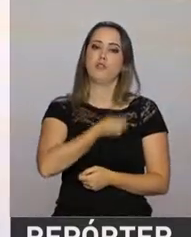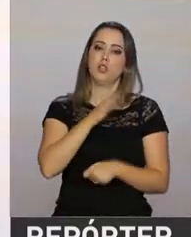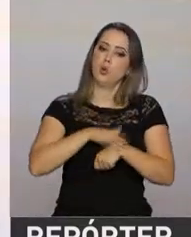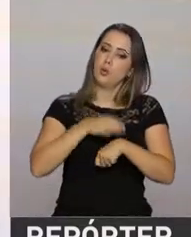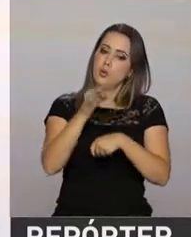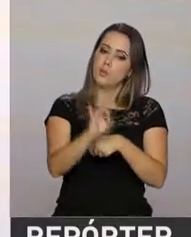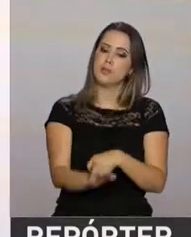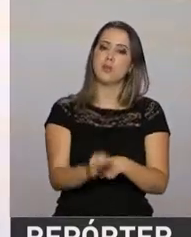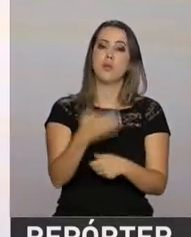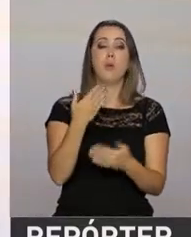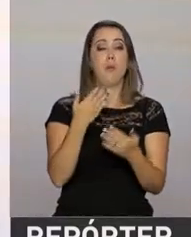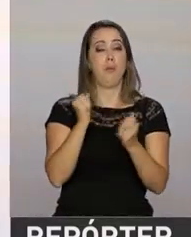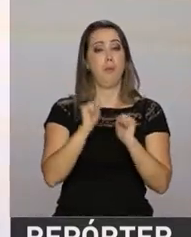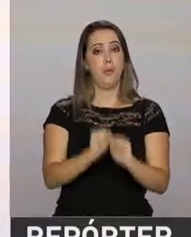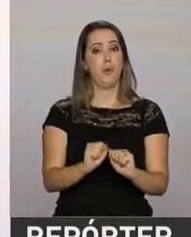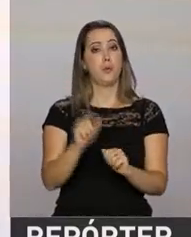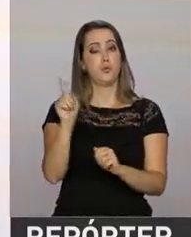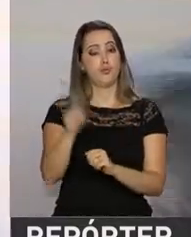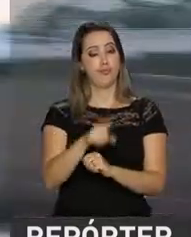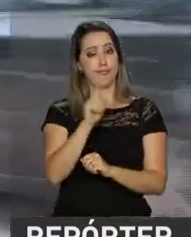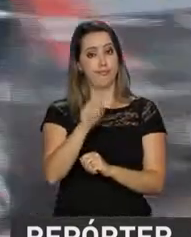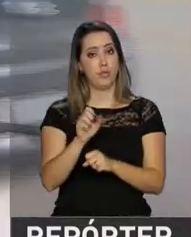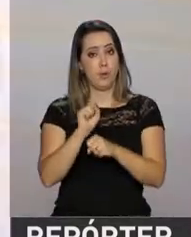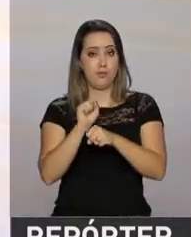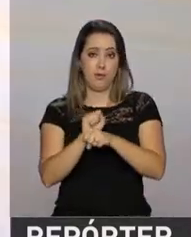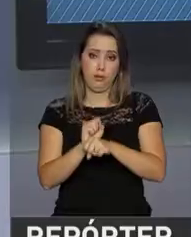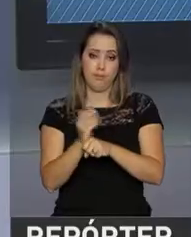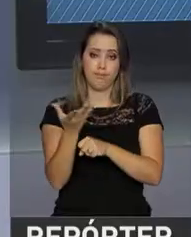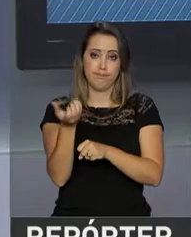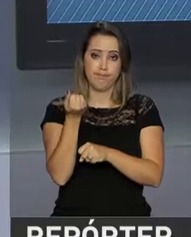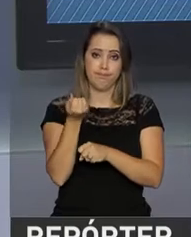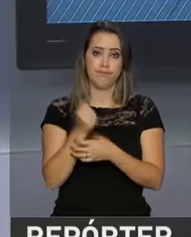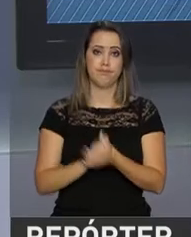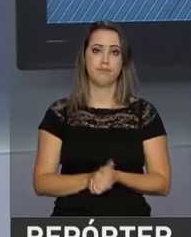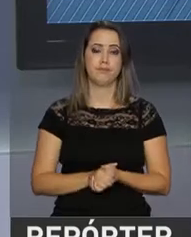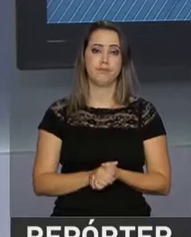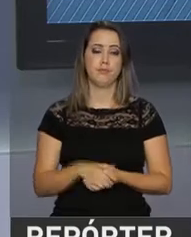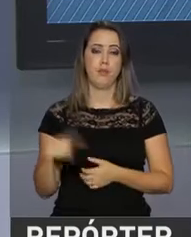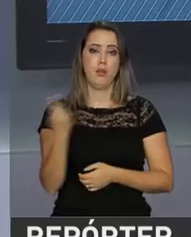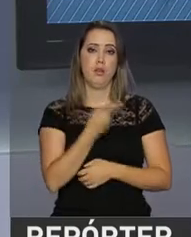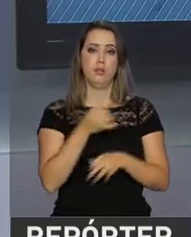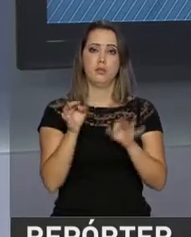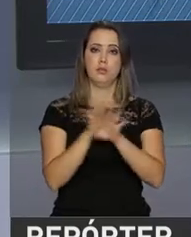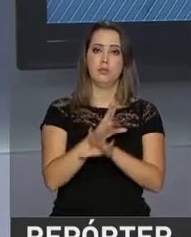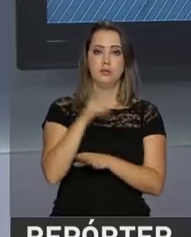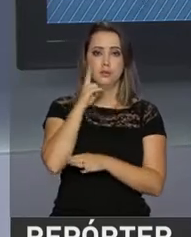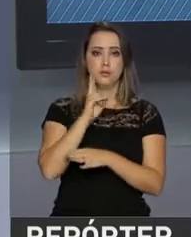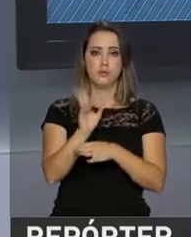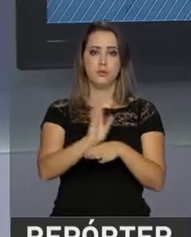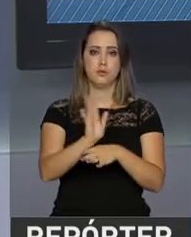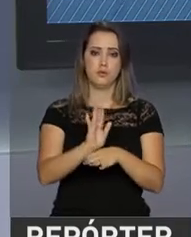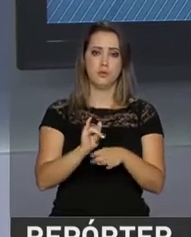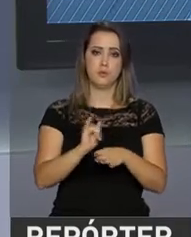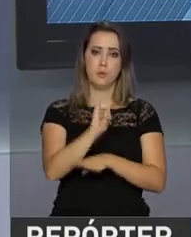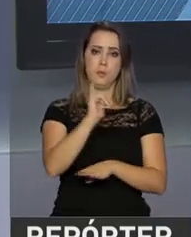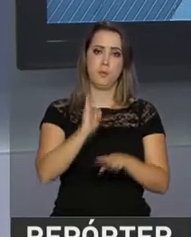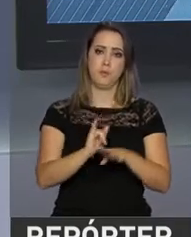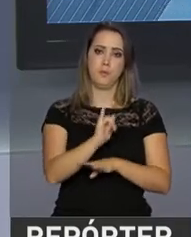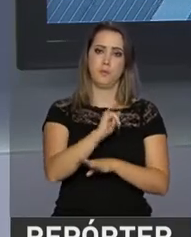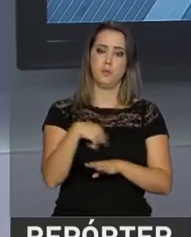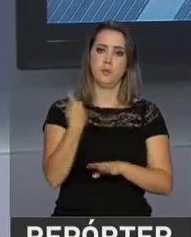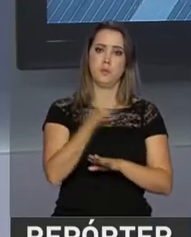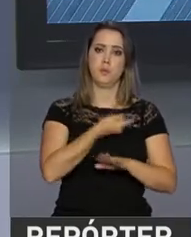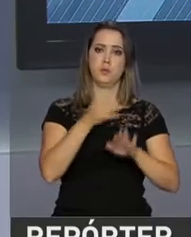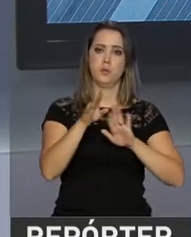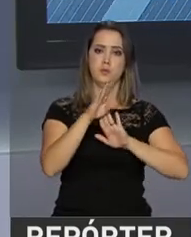tempo previsto poderá ter o pagamento suspenso nós ficamos por aqui e você pode rever as reportagens